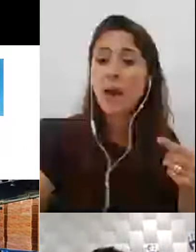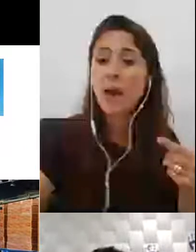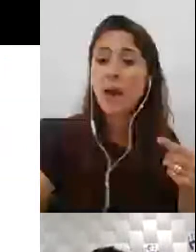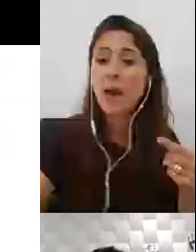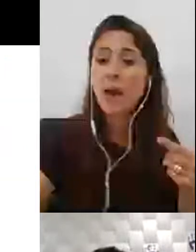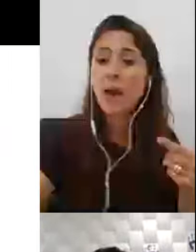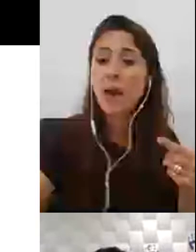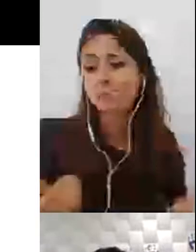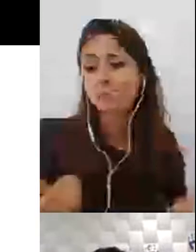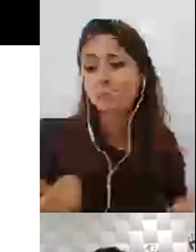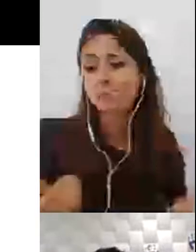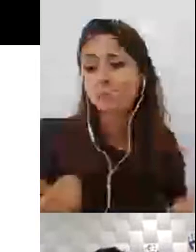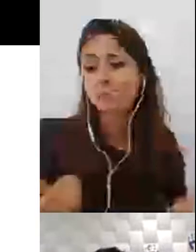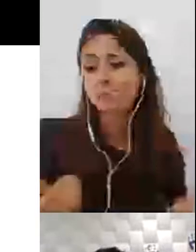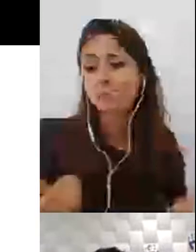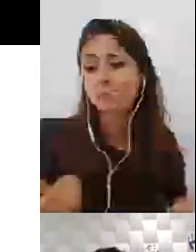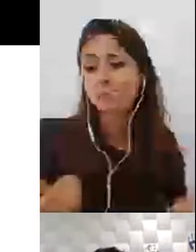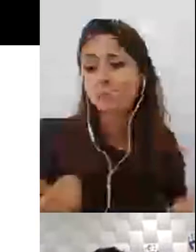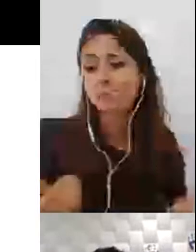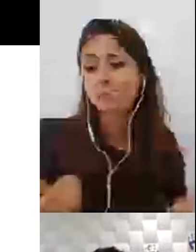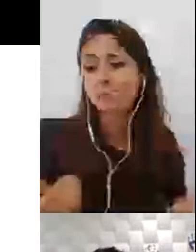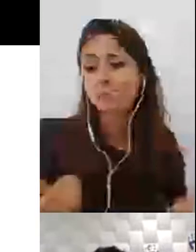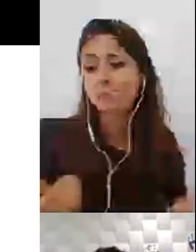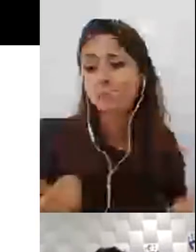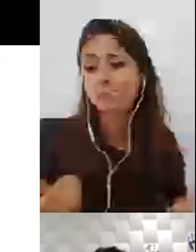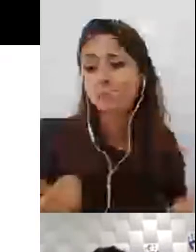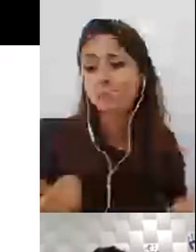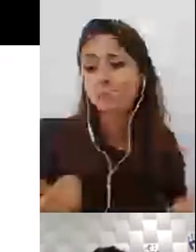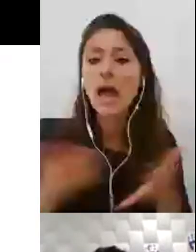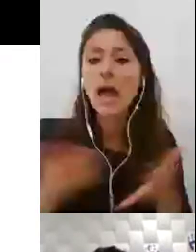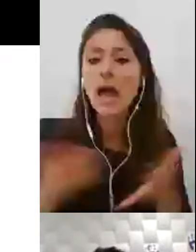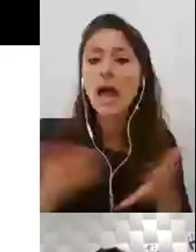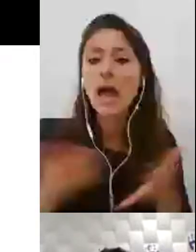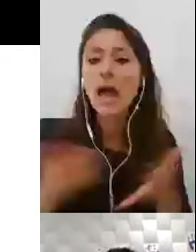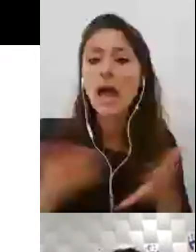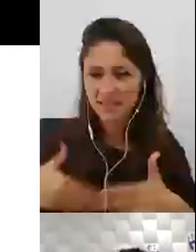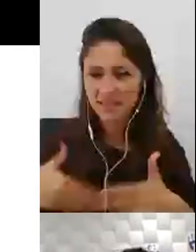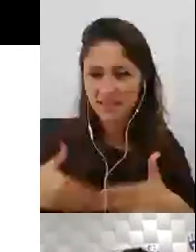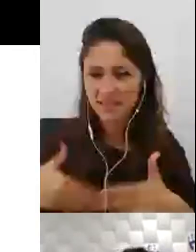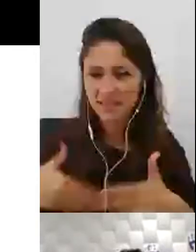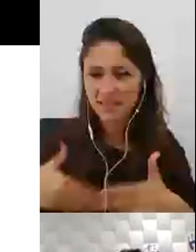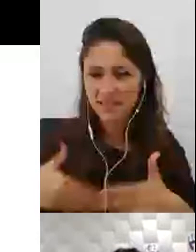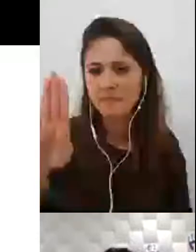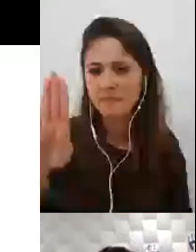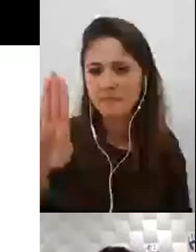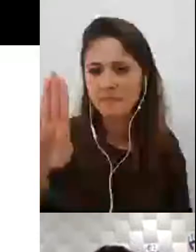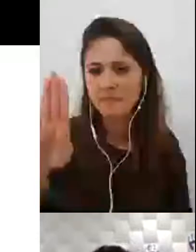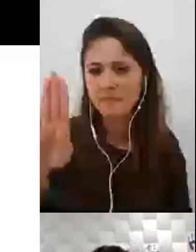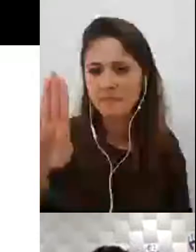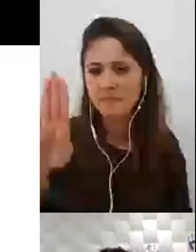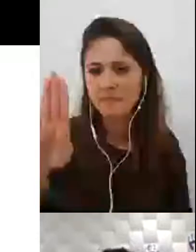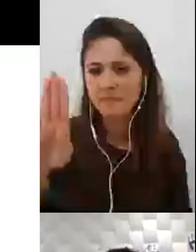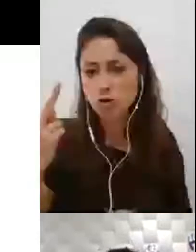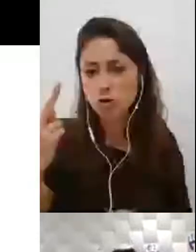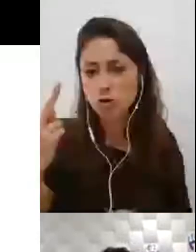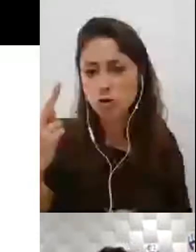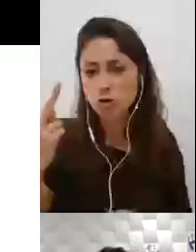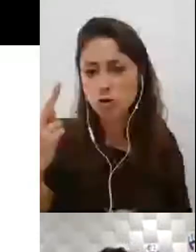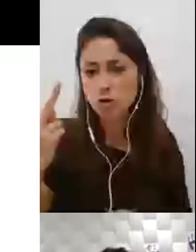toda uma cadência. Então, vamos conhecer um pouco a Bosch, né? A Bosch Curitiba aqui, né, é